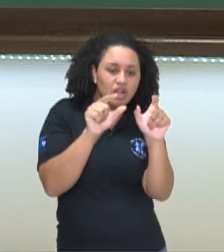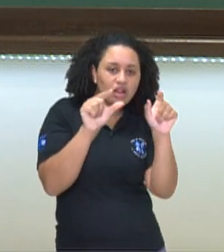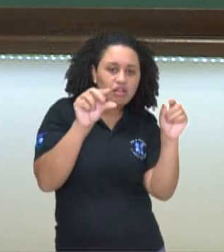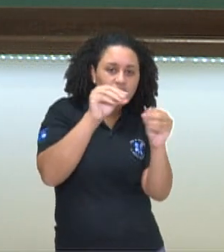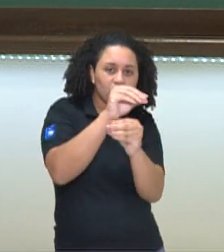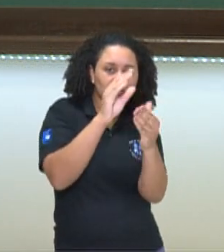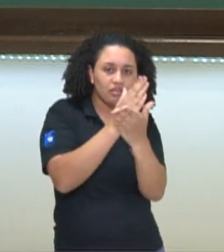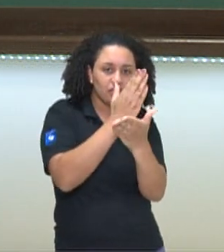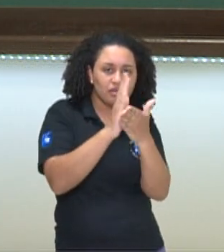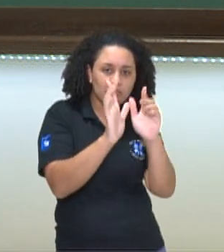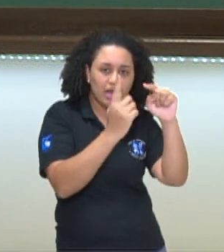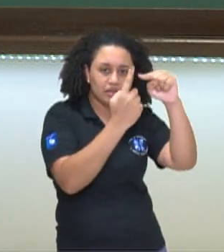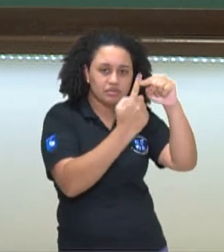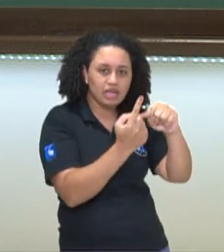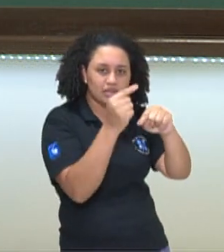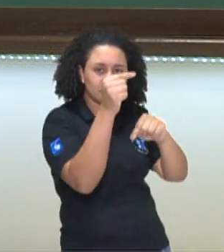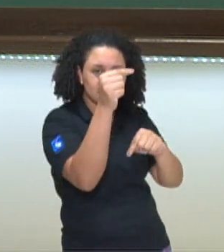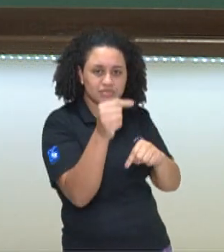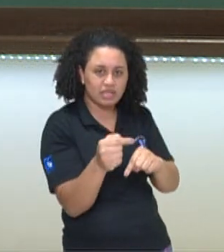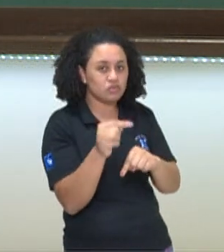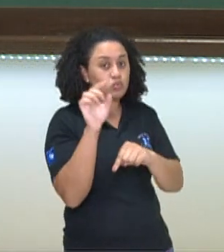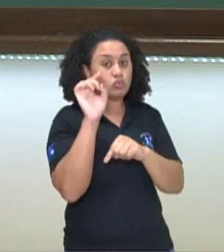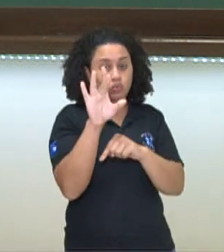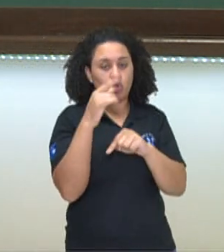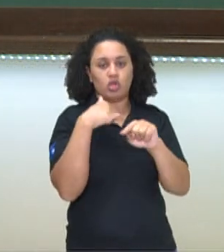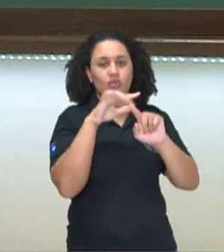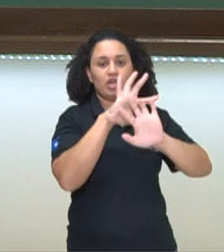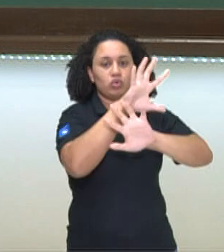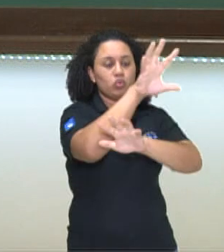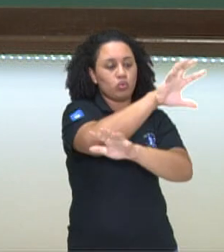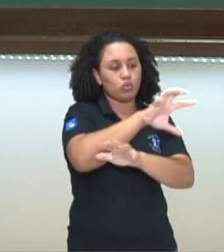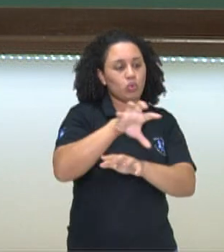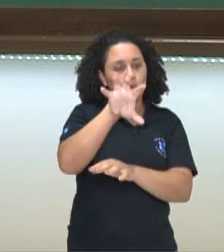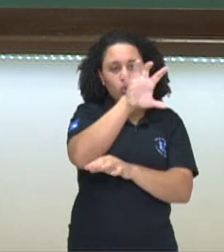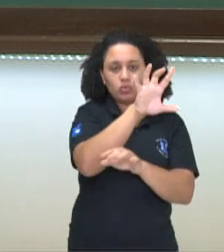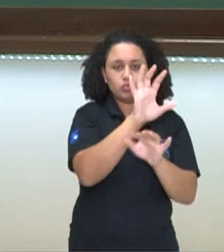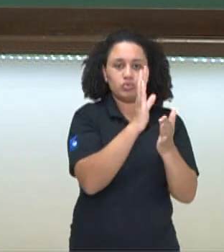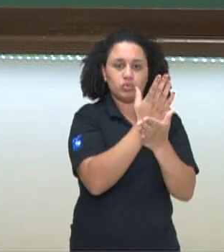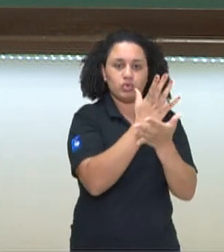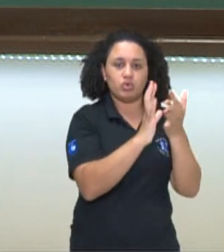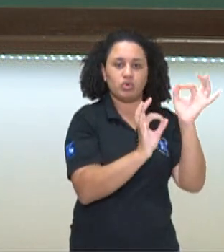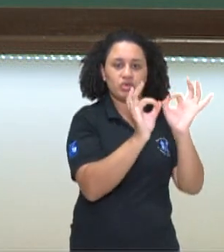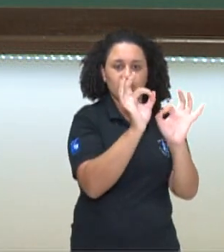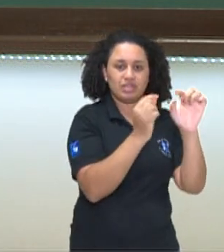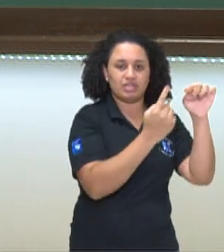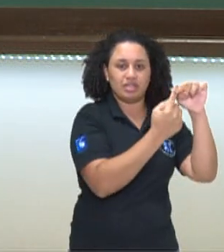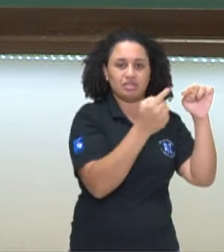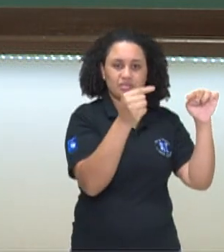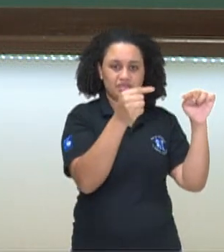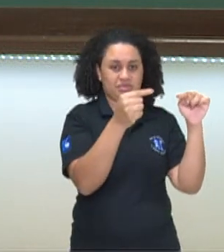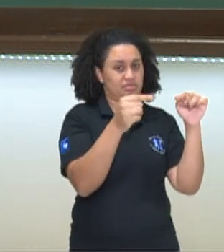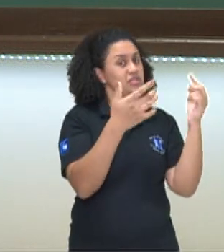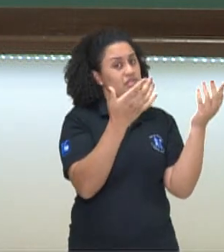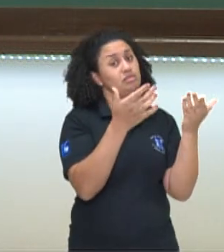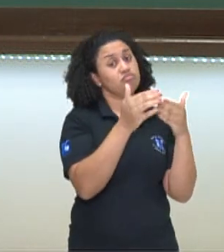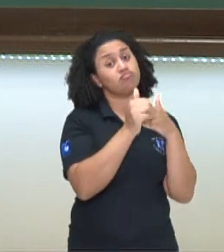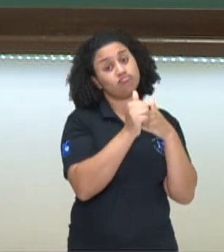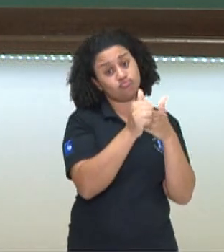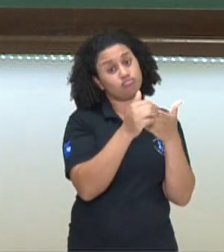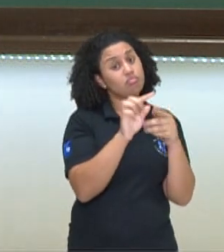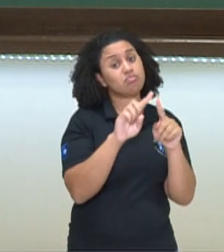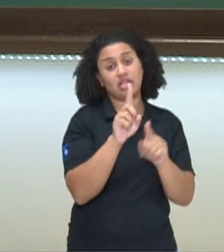indutor. Não ocorre totalmente a polarização, porque senão um corpo não seria isolante, seria condutor elétrico,